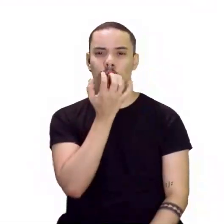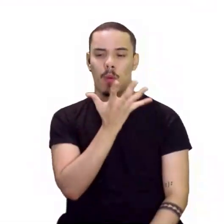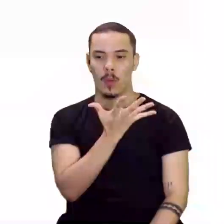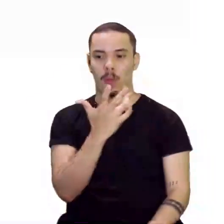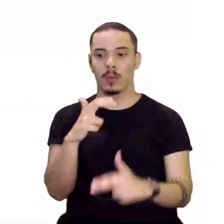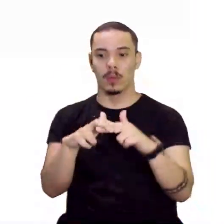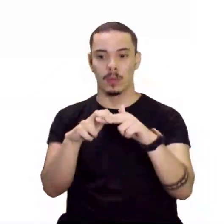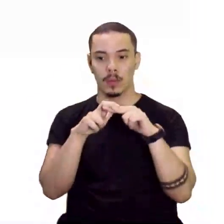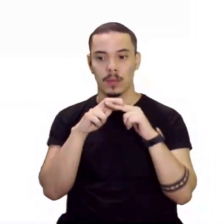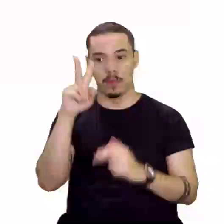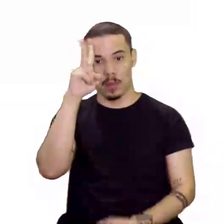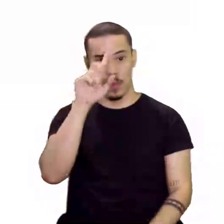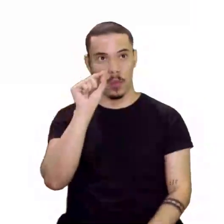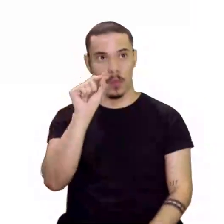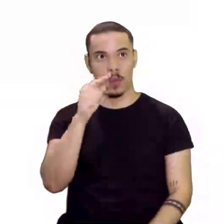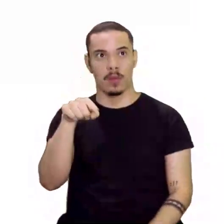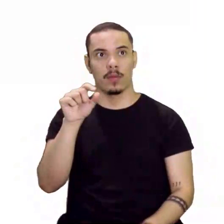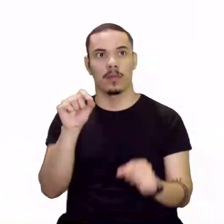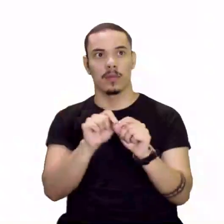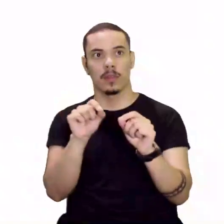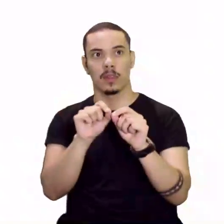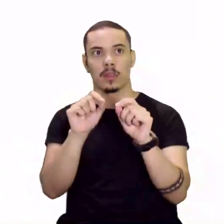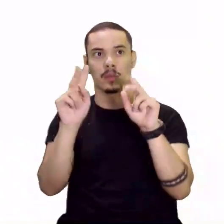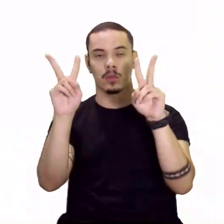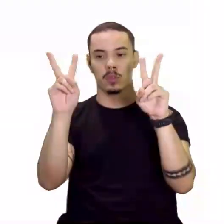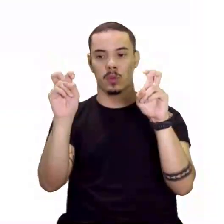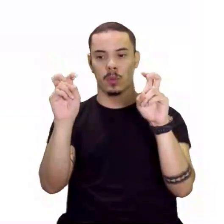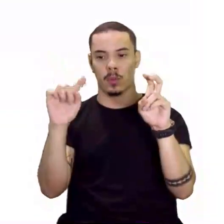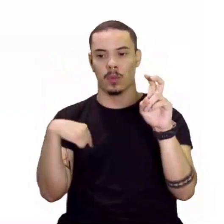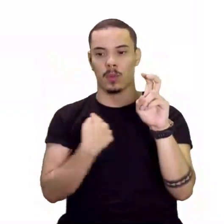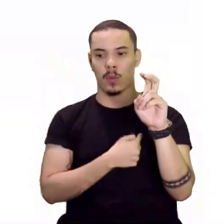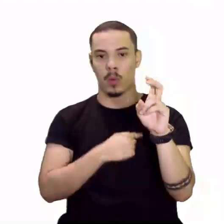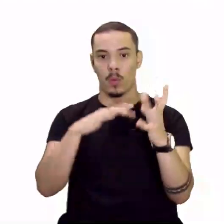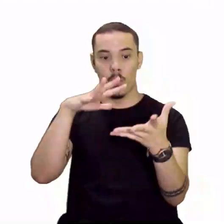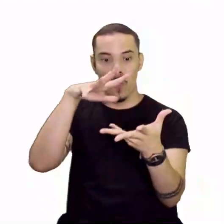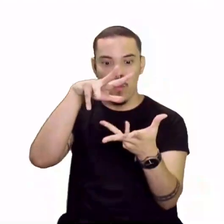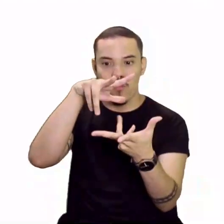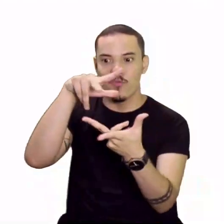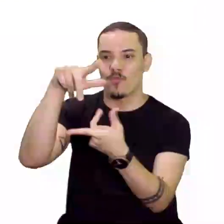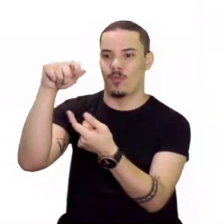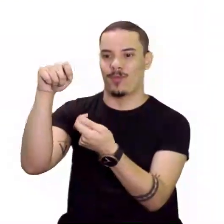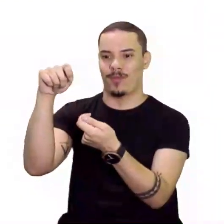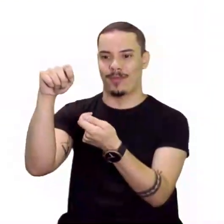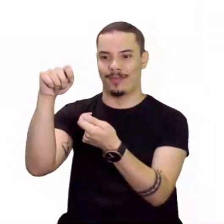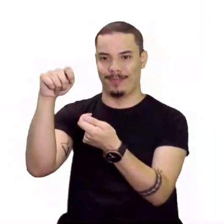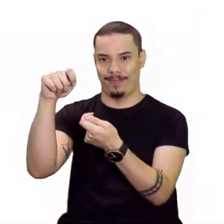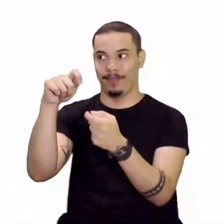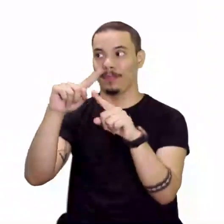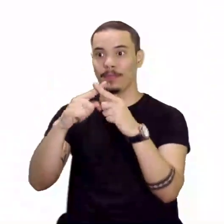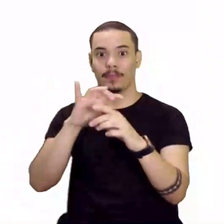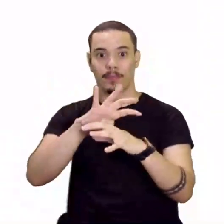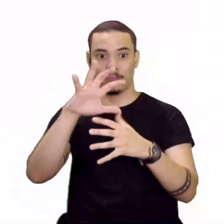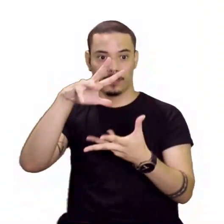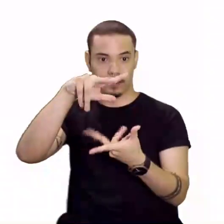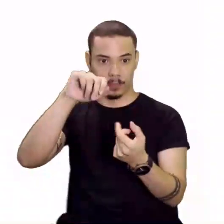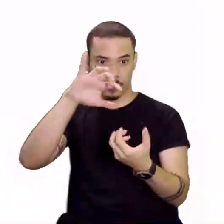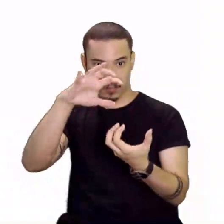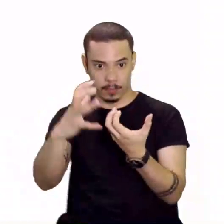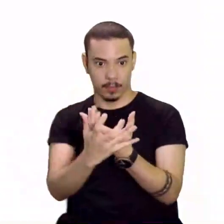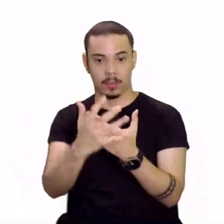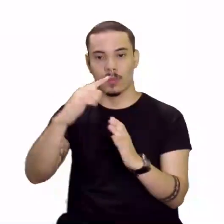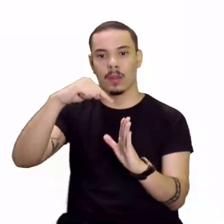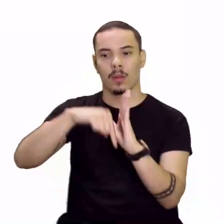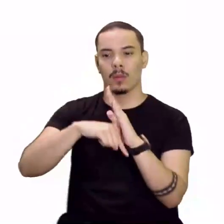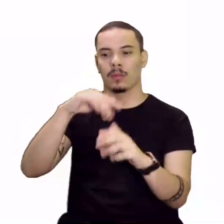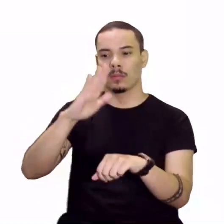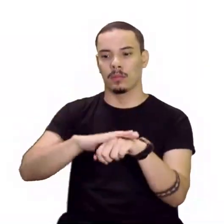Portanto, lembre que isso nós estamos formando de quê? Do nosso planeta Terra. Já o continente, ó, a profundidade é